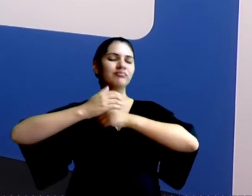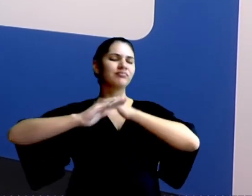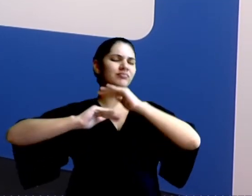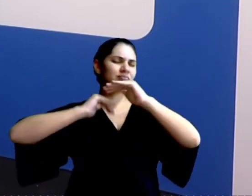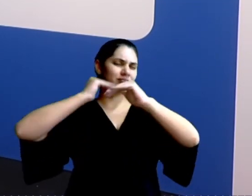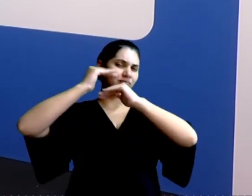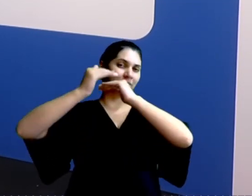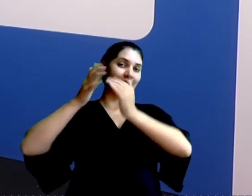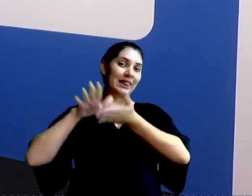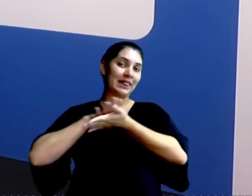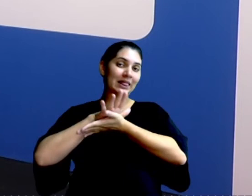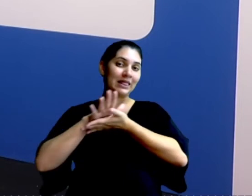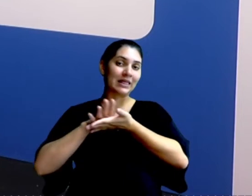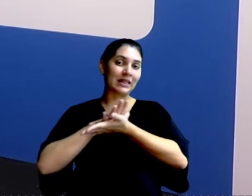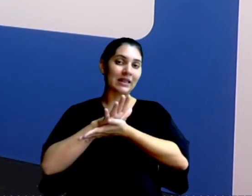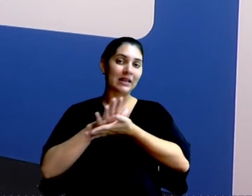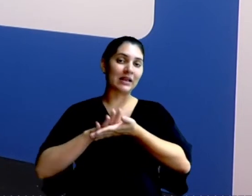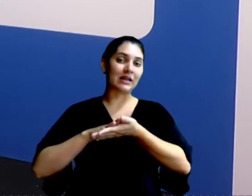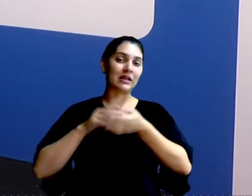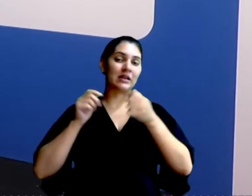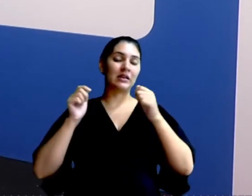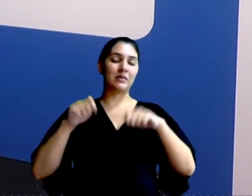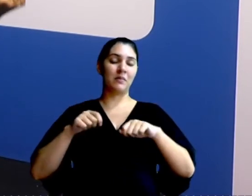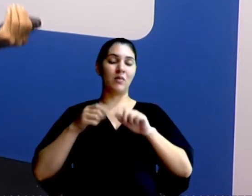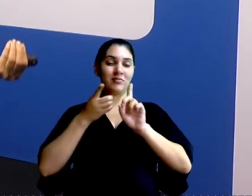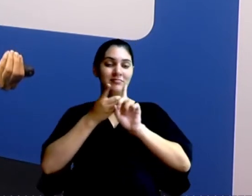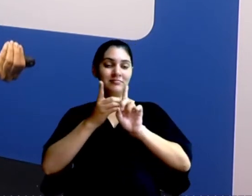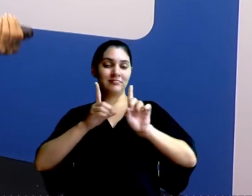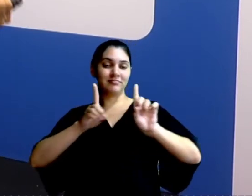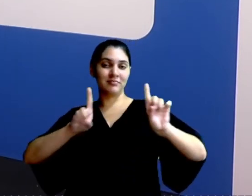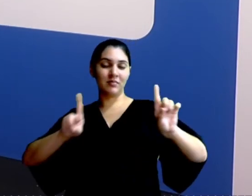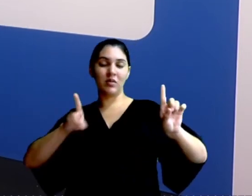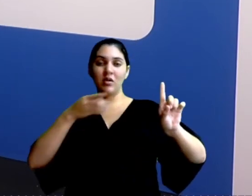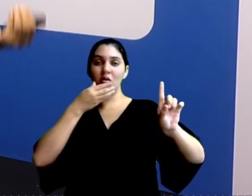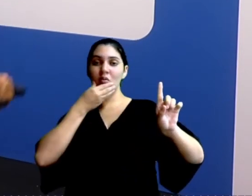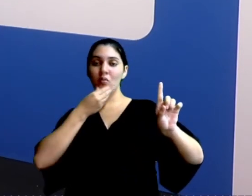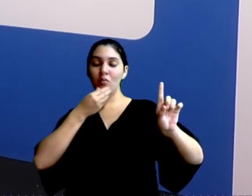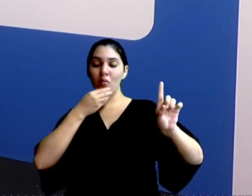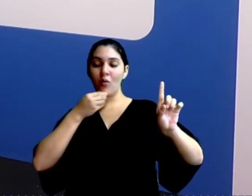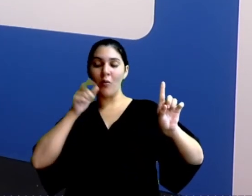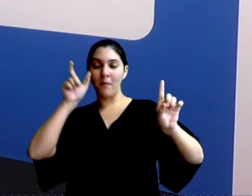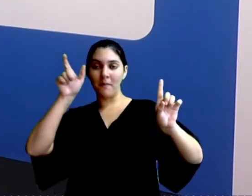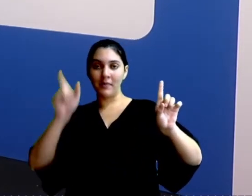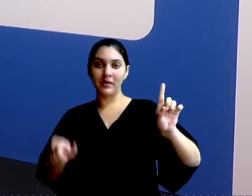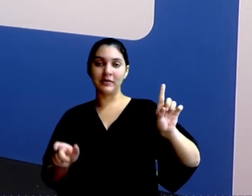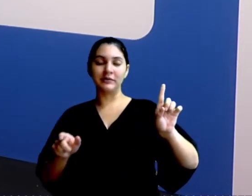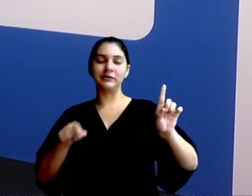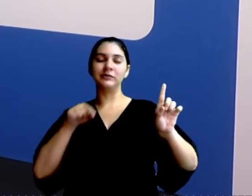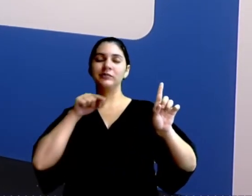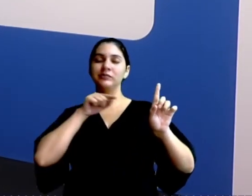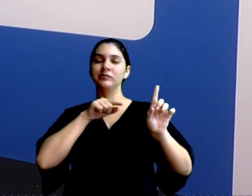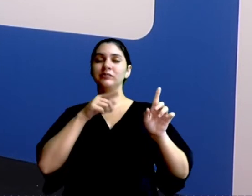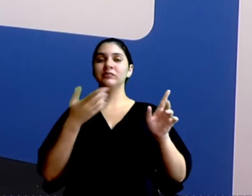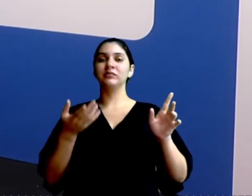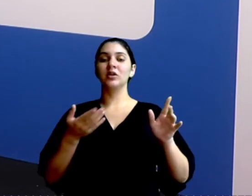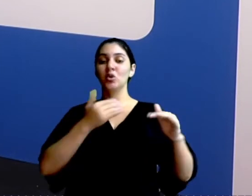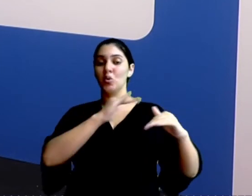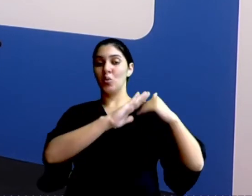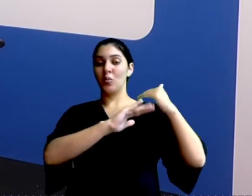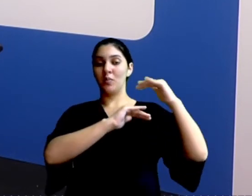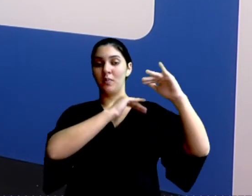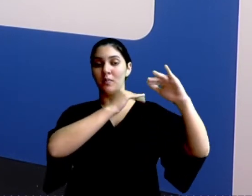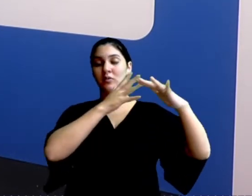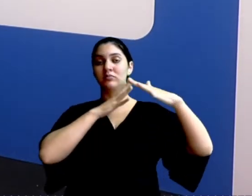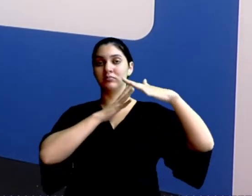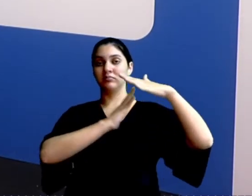tempo, nada que tenha dissociado o homem, o indivíduo, desse